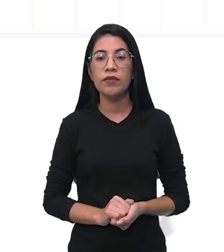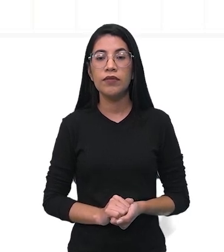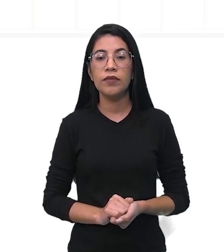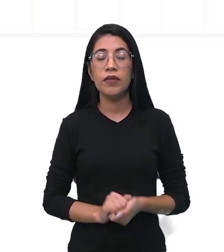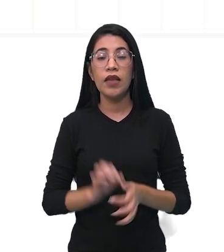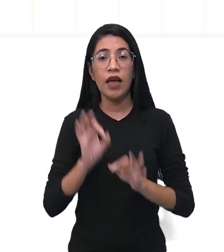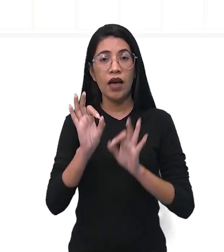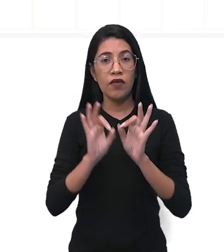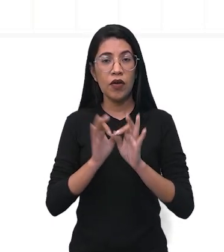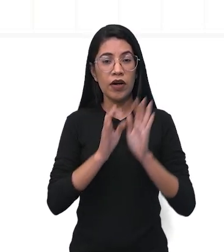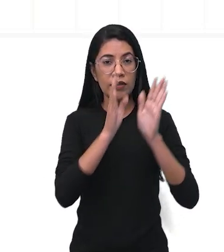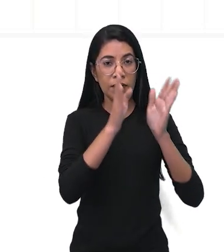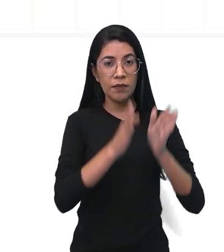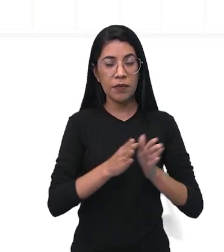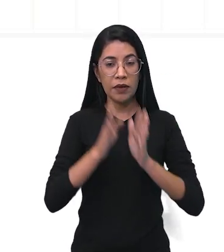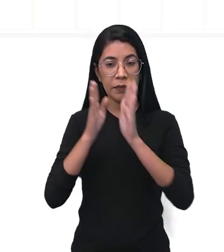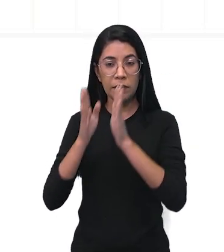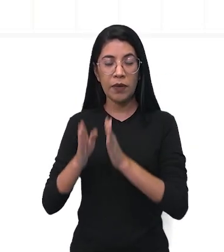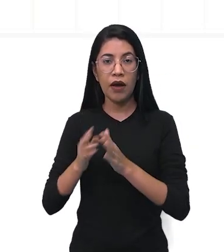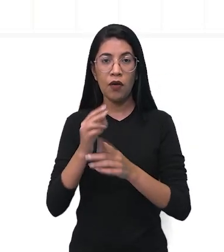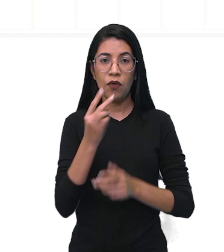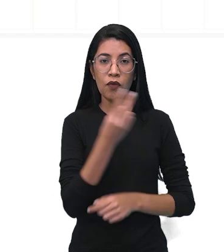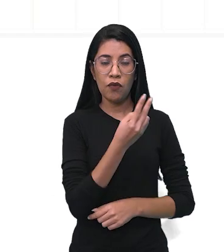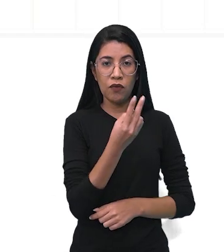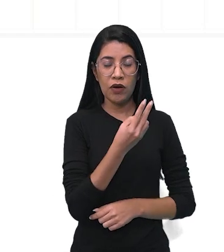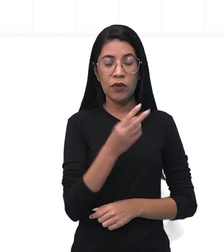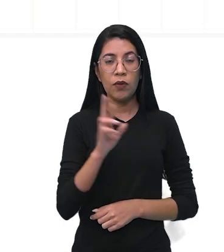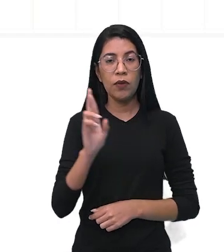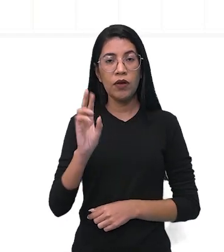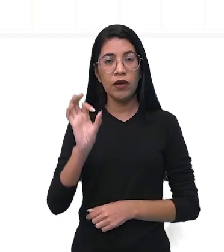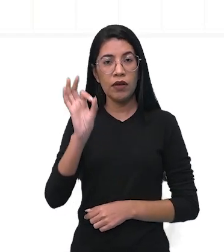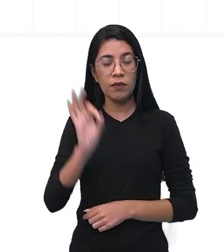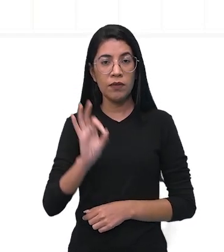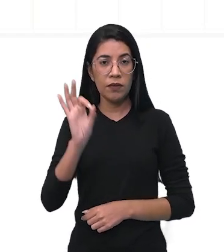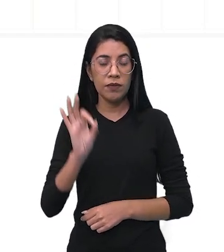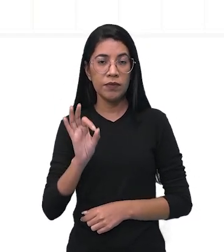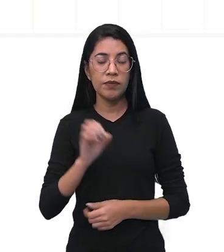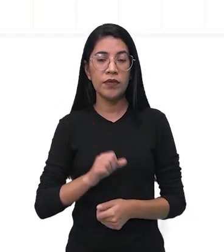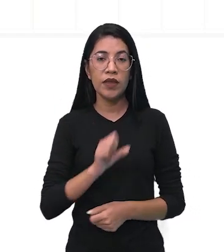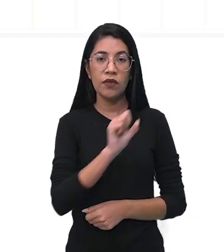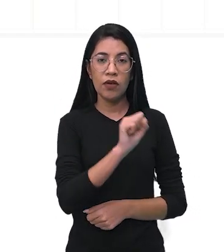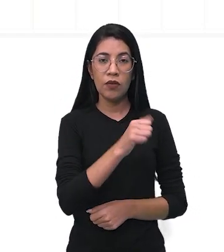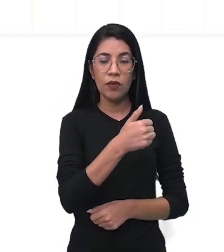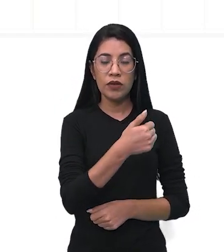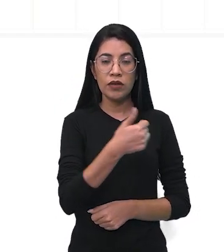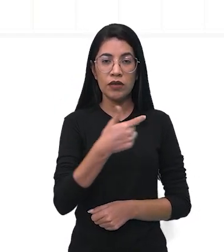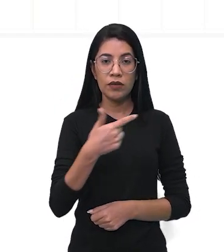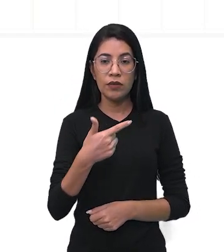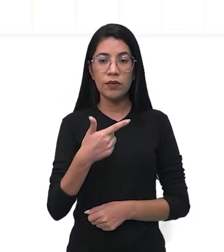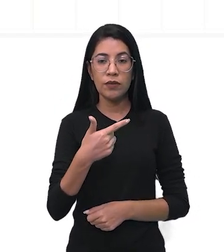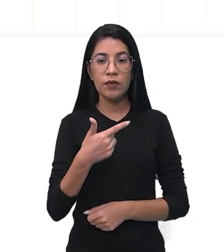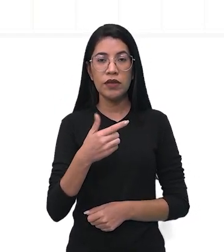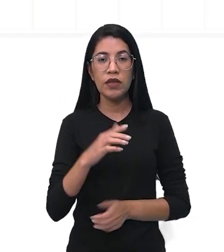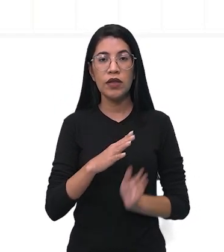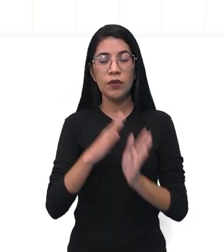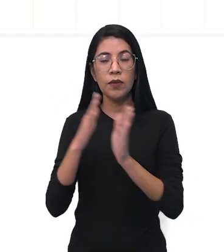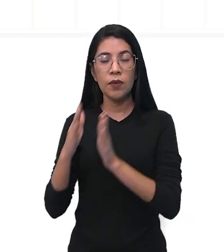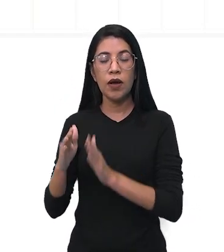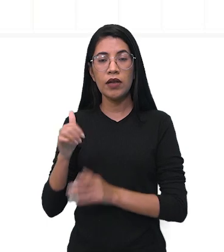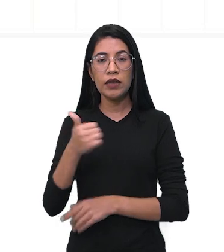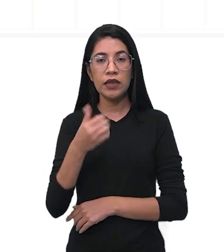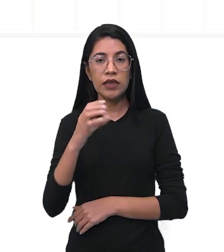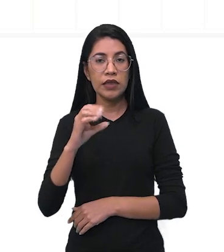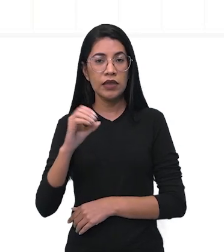a 100% do valor do produto, tá? 812